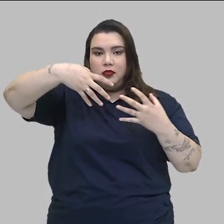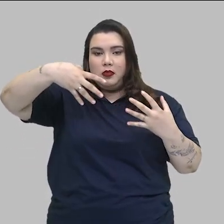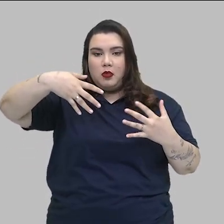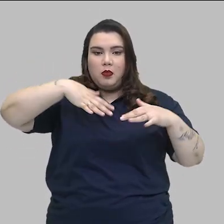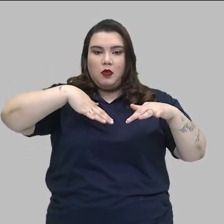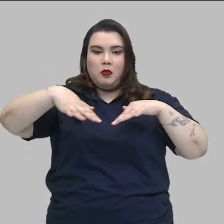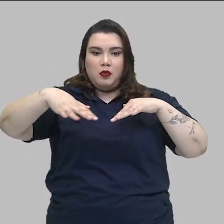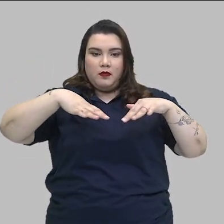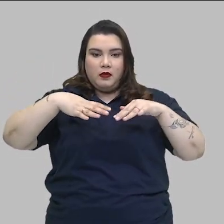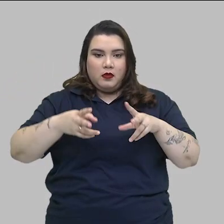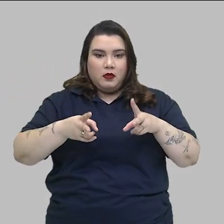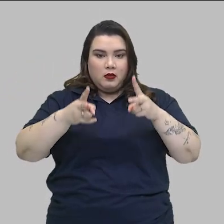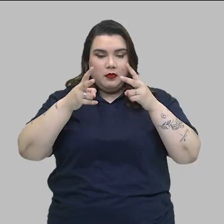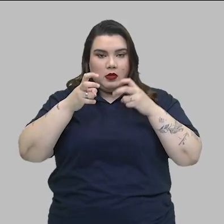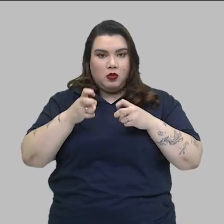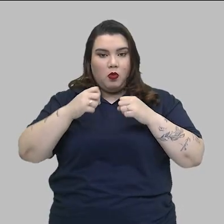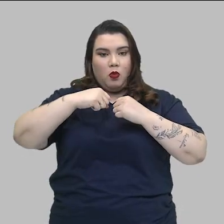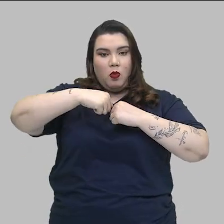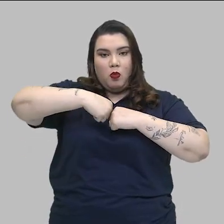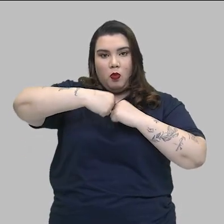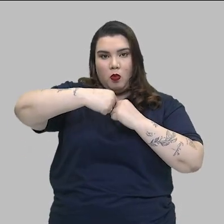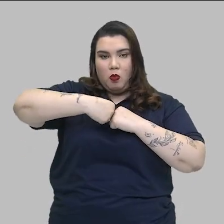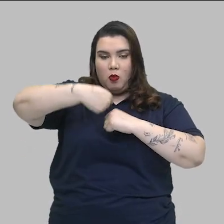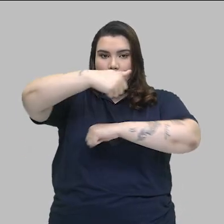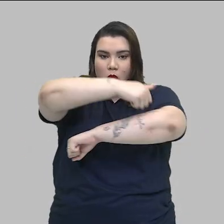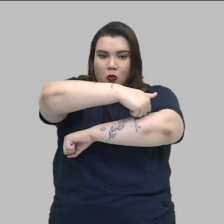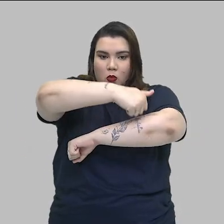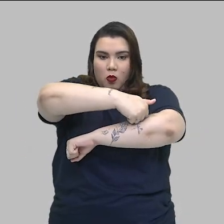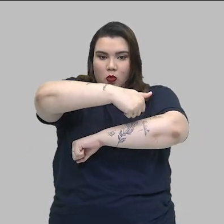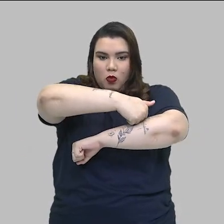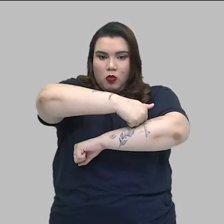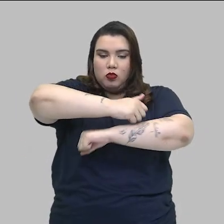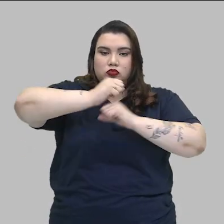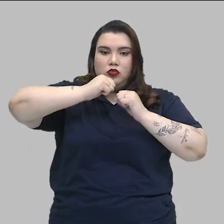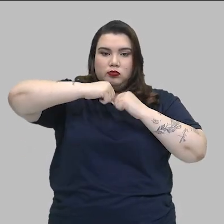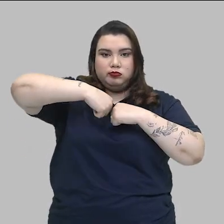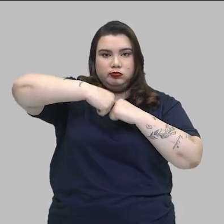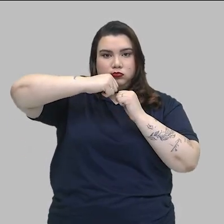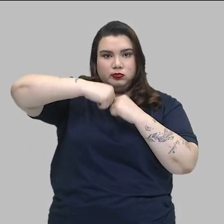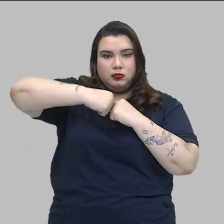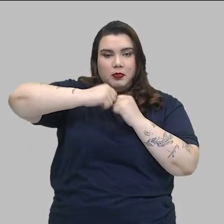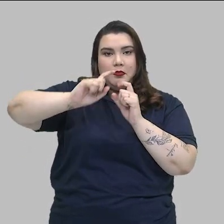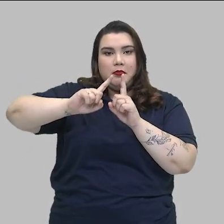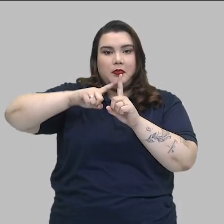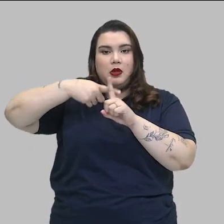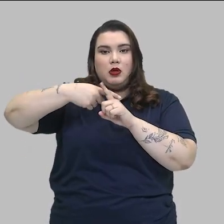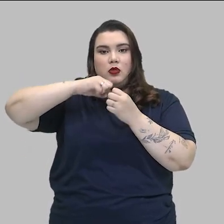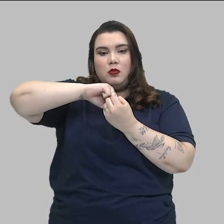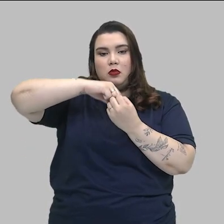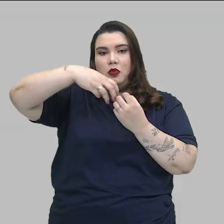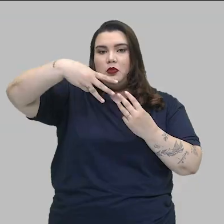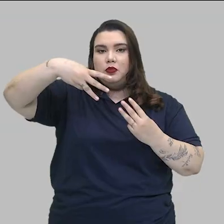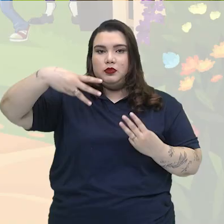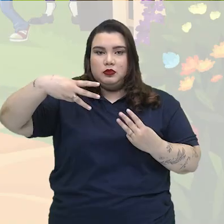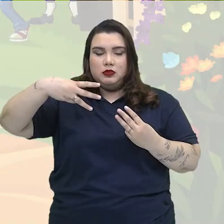osso, articulação e músculos, né, como vocês estão vendo aí num simples caminhar.